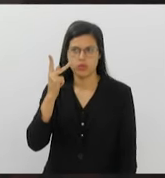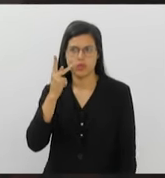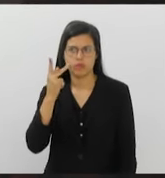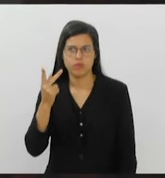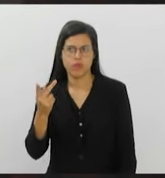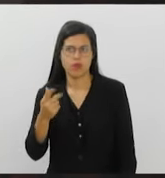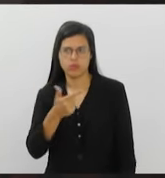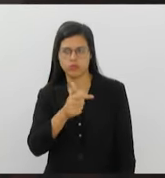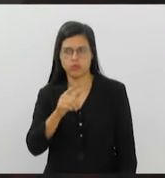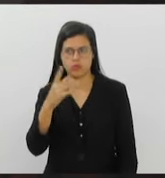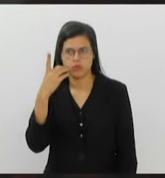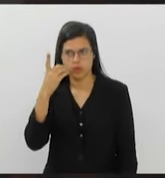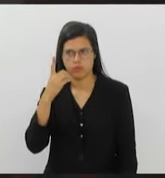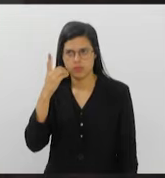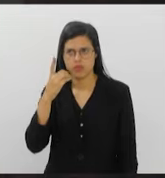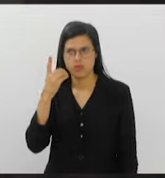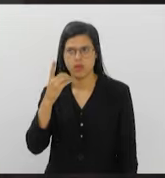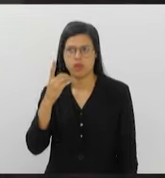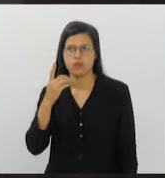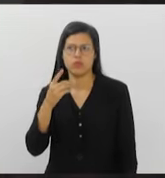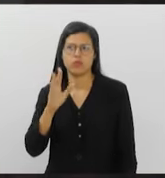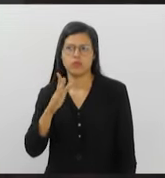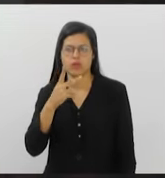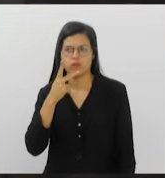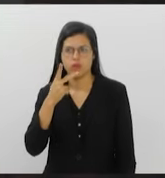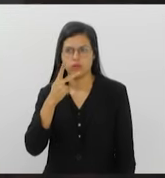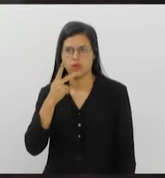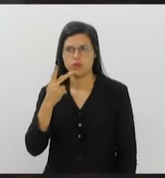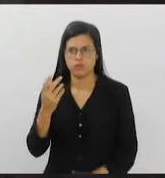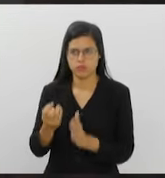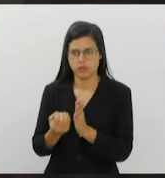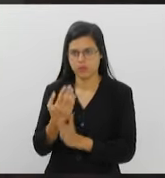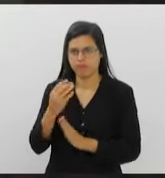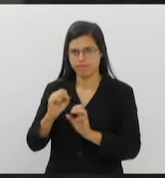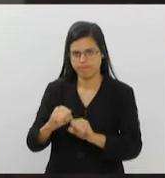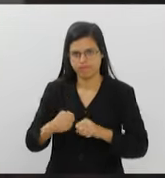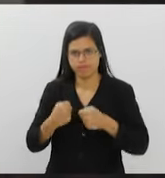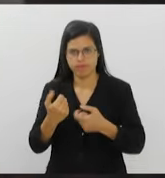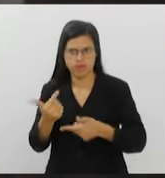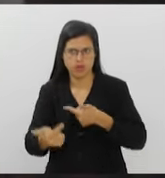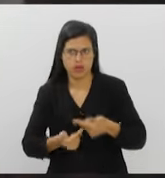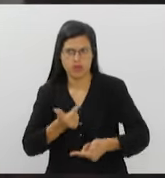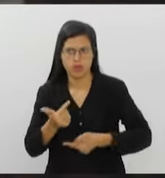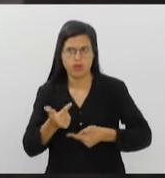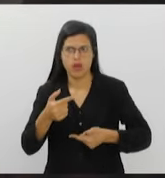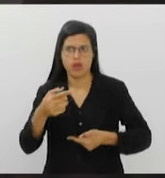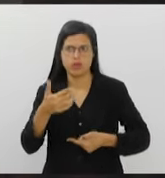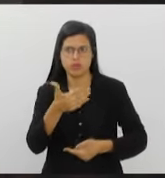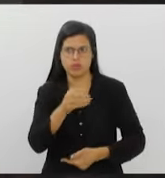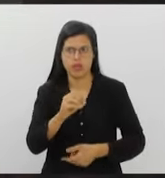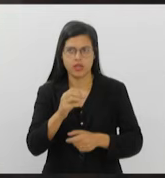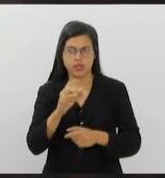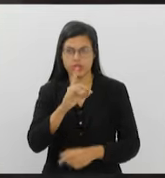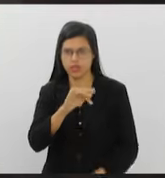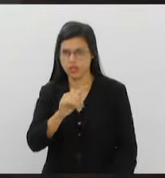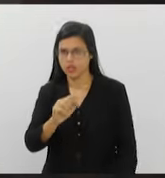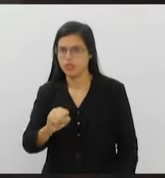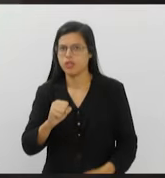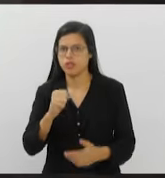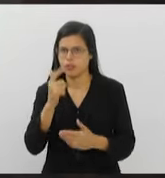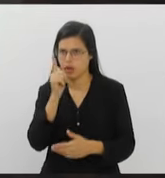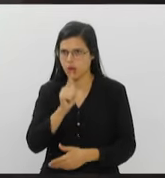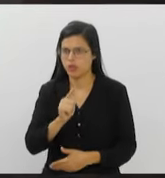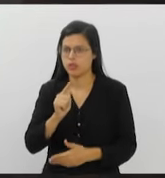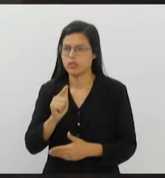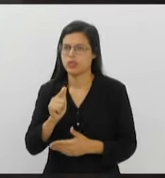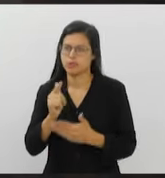deputados já citados pelo autor, pelo empenho, pelo nosso trabalho nos últimos 10 dias para enfrentar essa matéria. Tá?